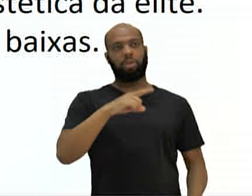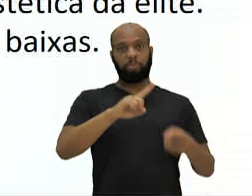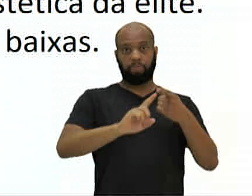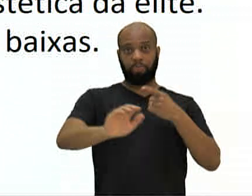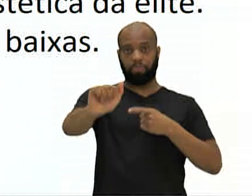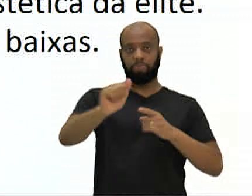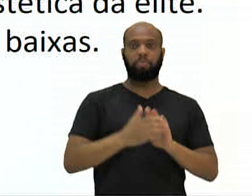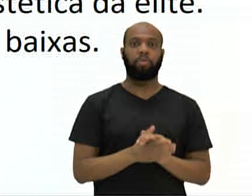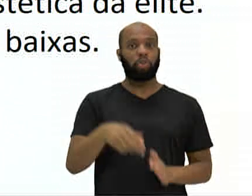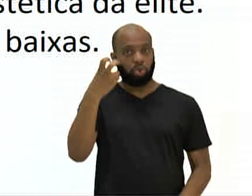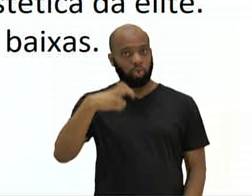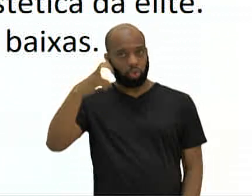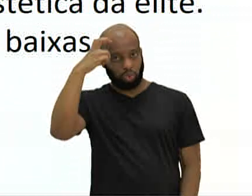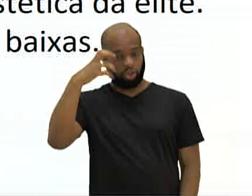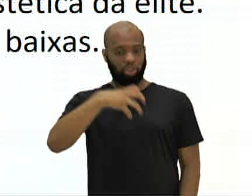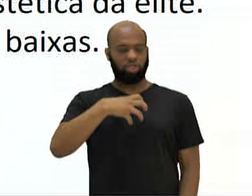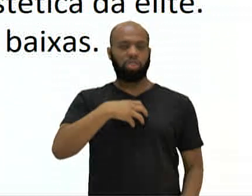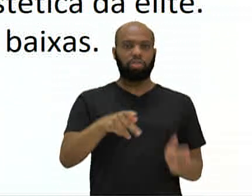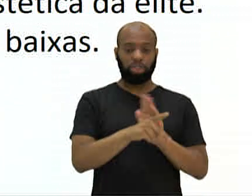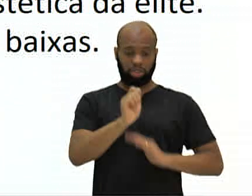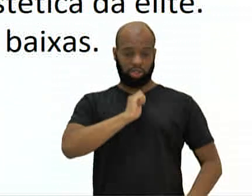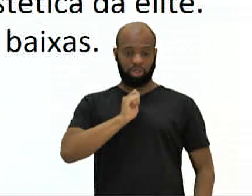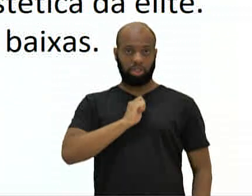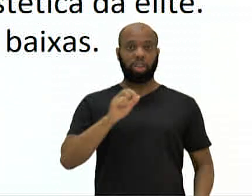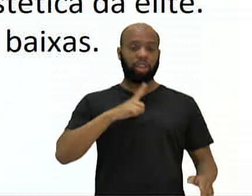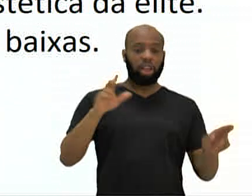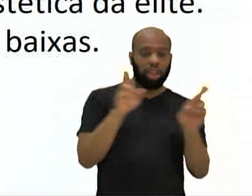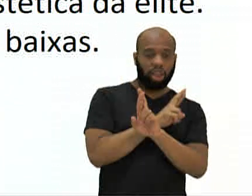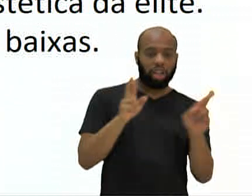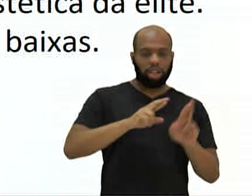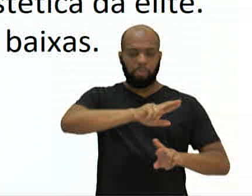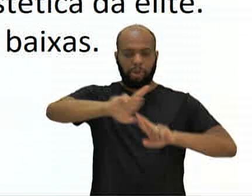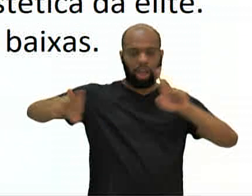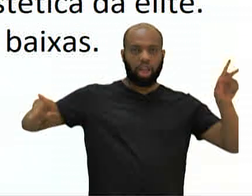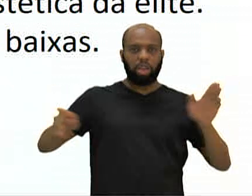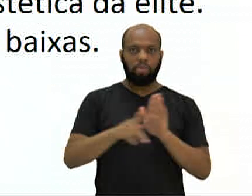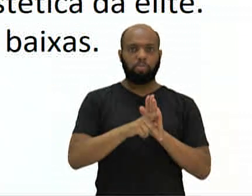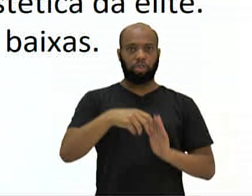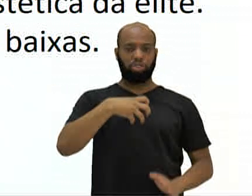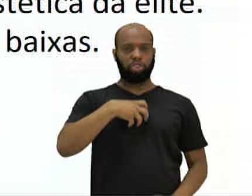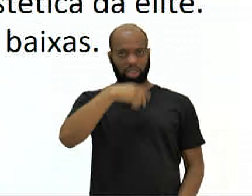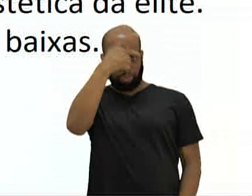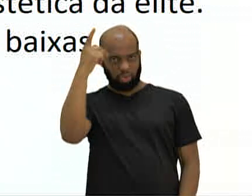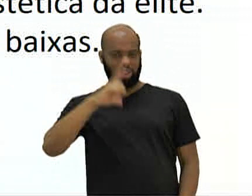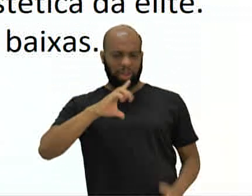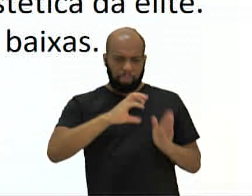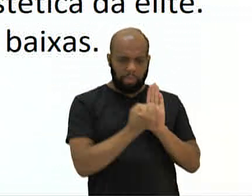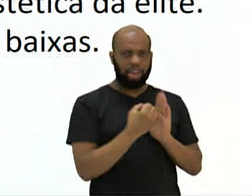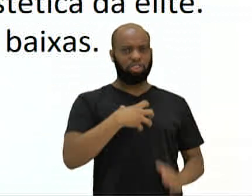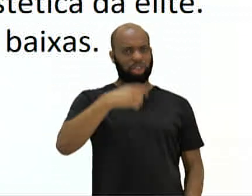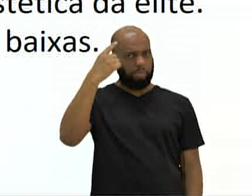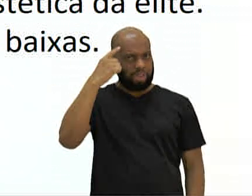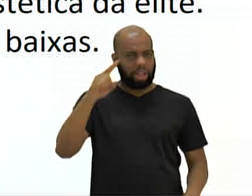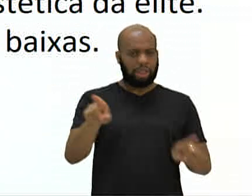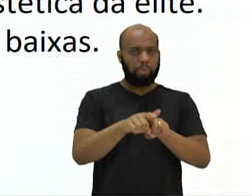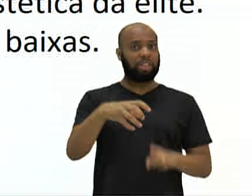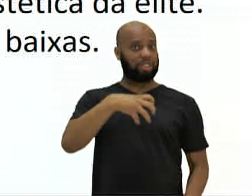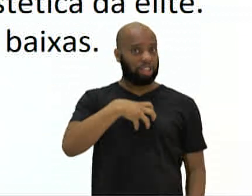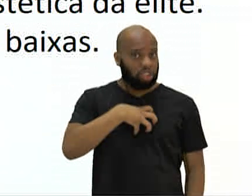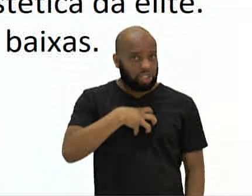A. Cultura no seu sentido antropológico, relacionado à diversidade das práticas, símbolos e formas de pensar, agir e